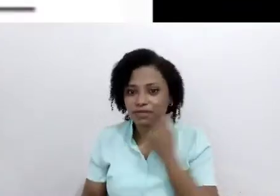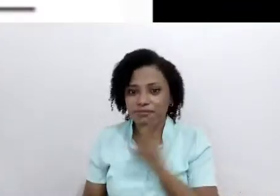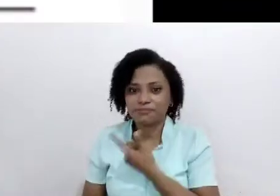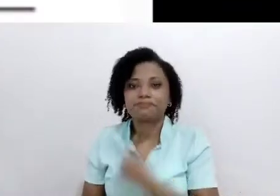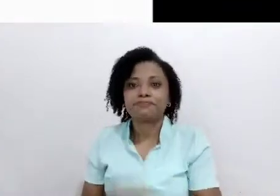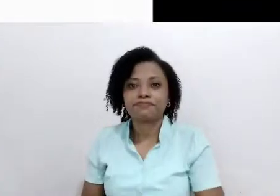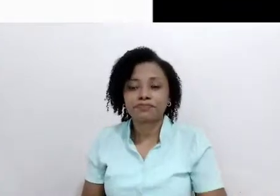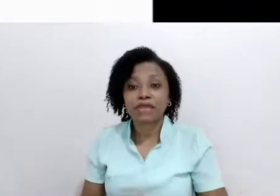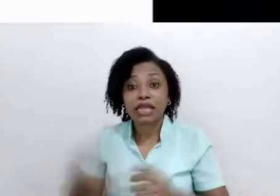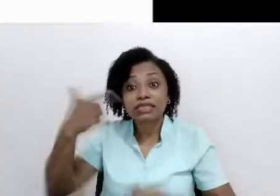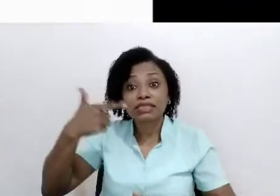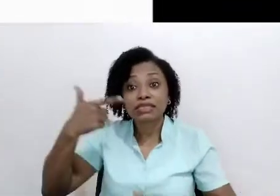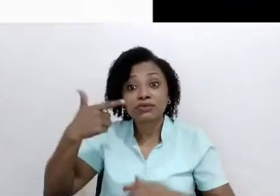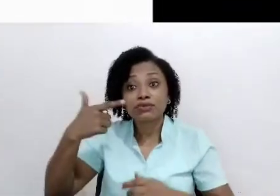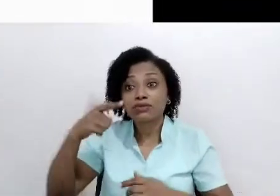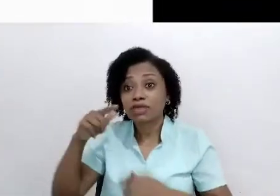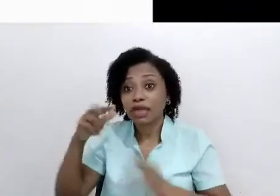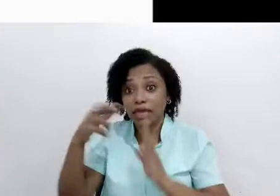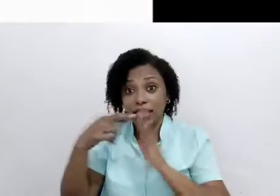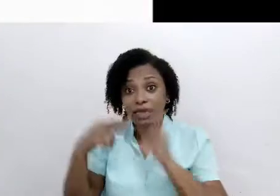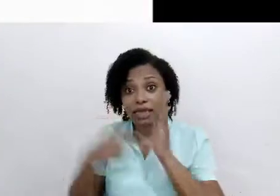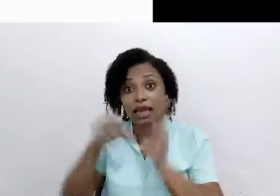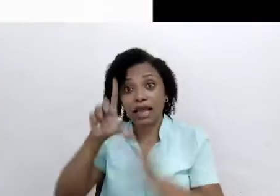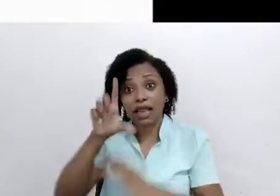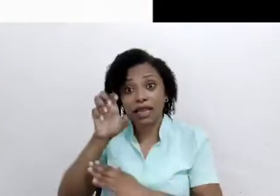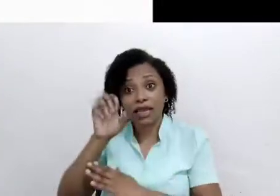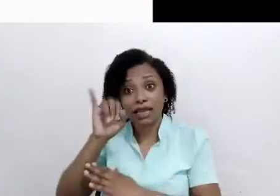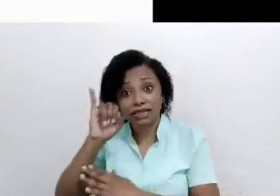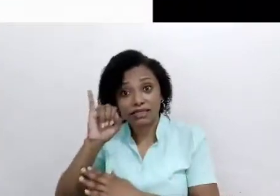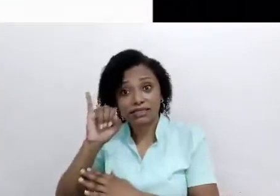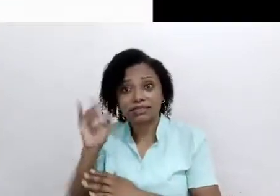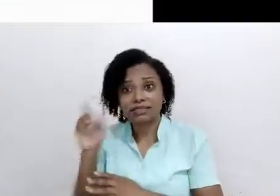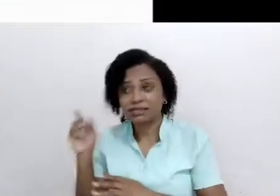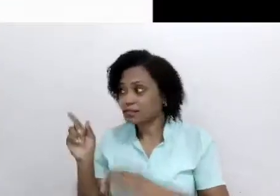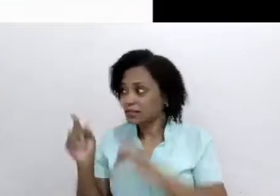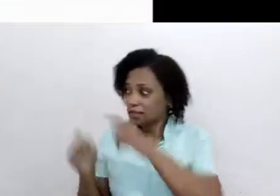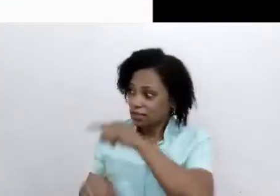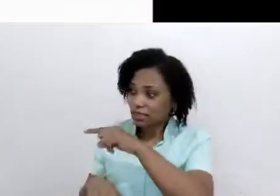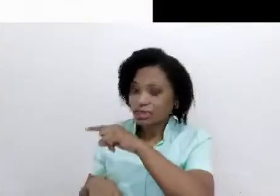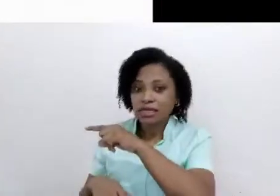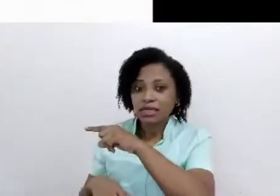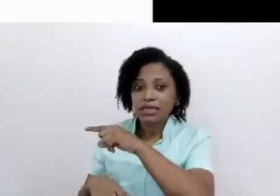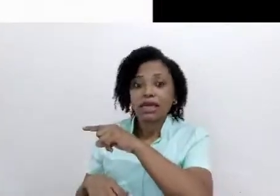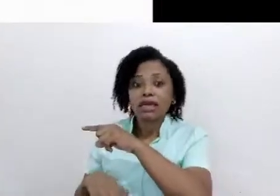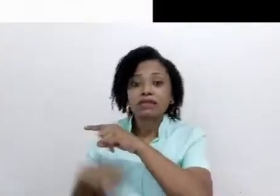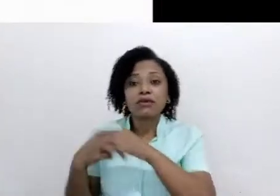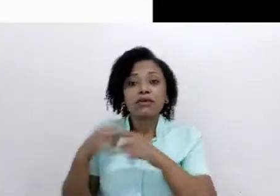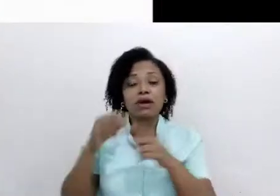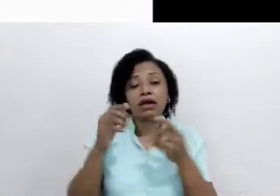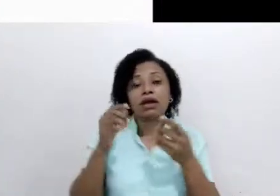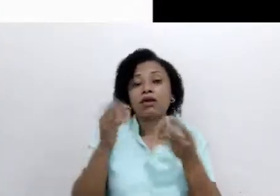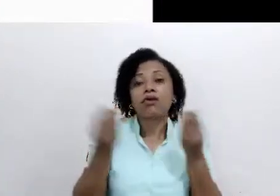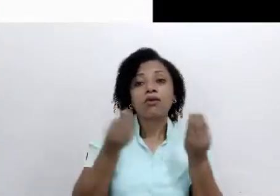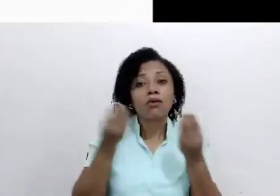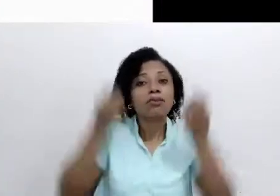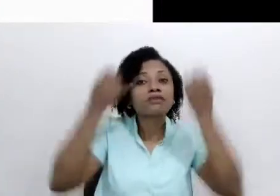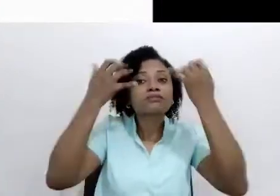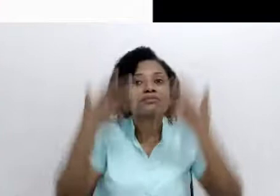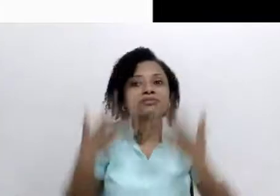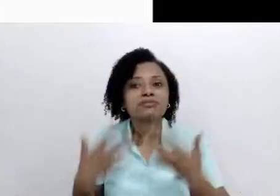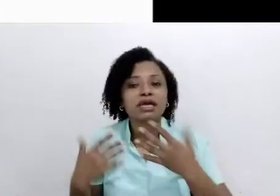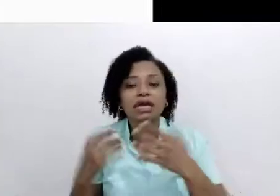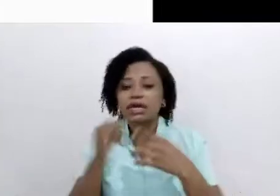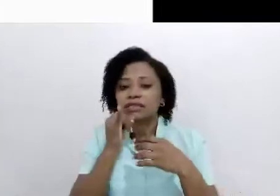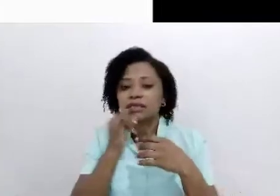aqui rapidinho, a segunda lei diz que o ângulo de reflexão é igual ao ângulo de incidência,